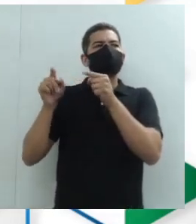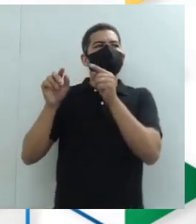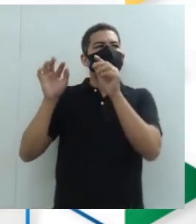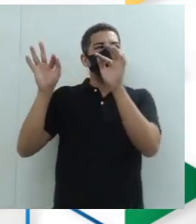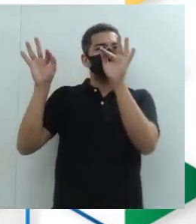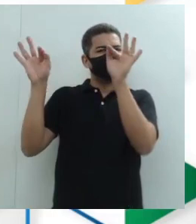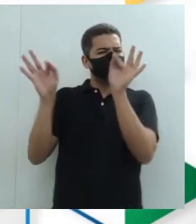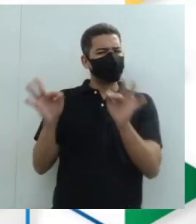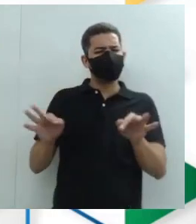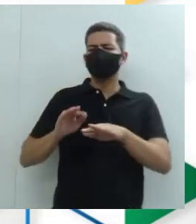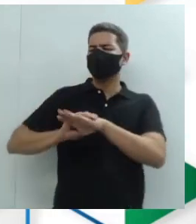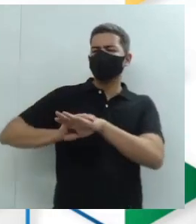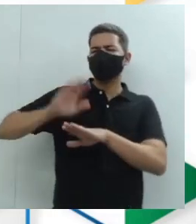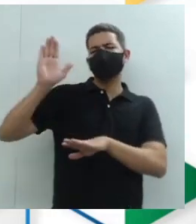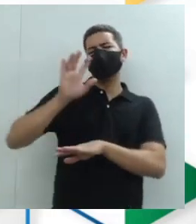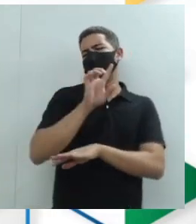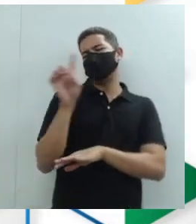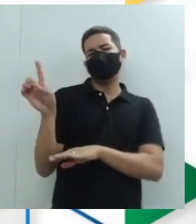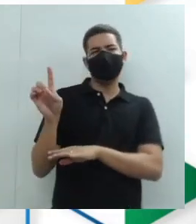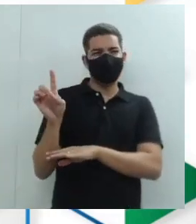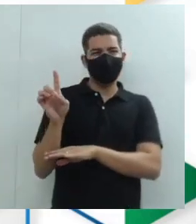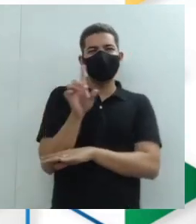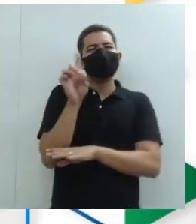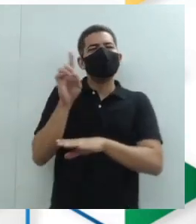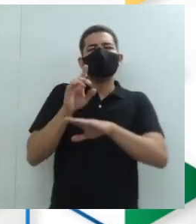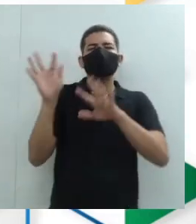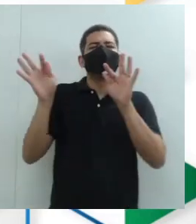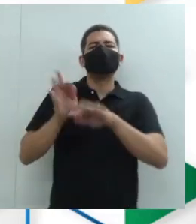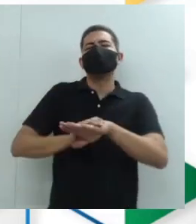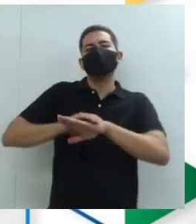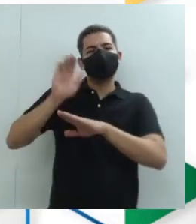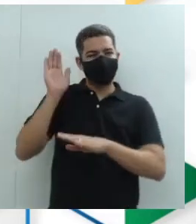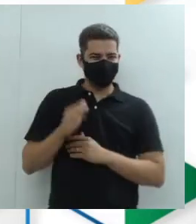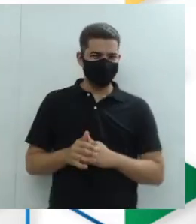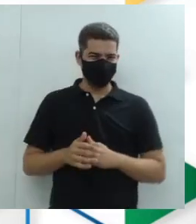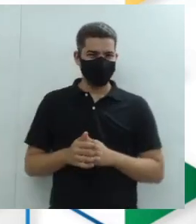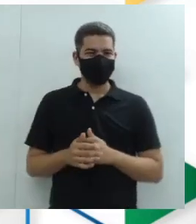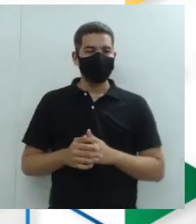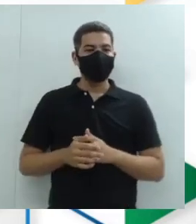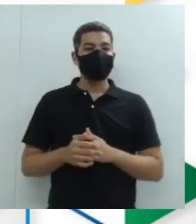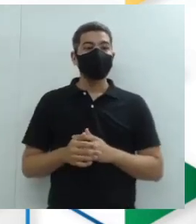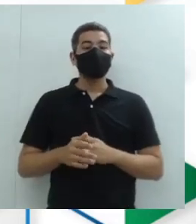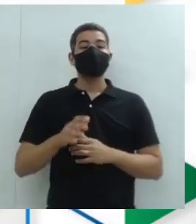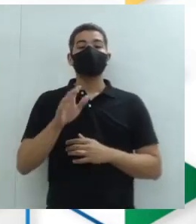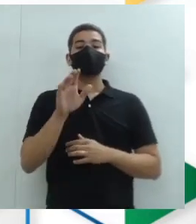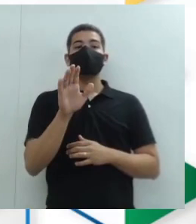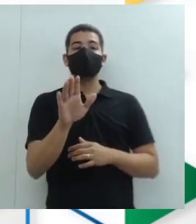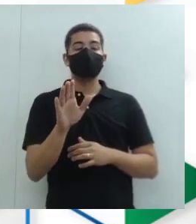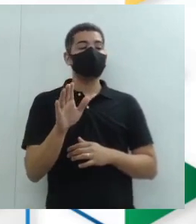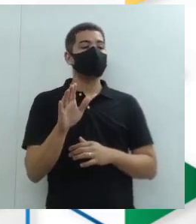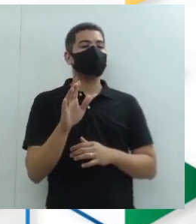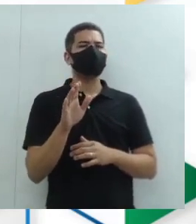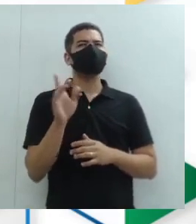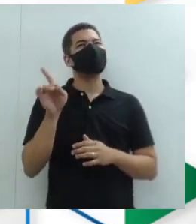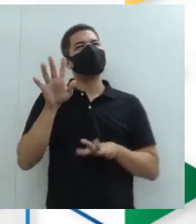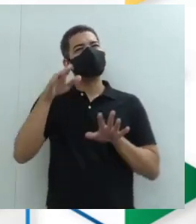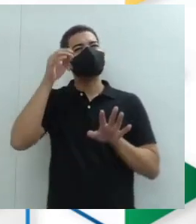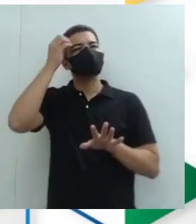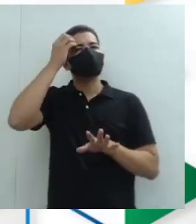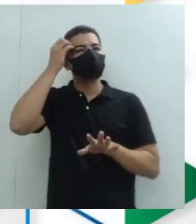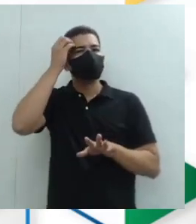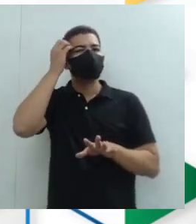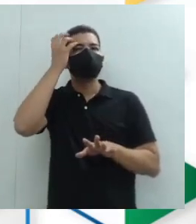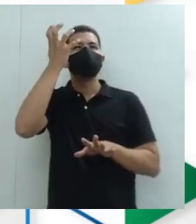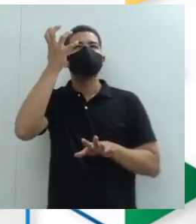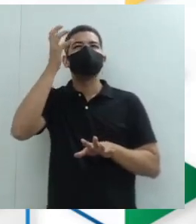casamento é porque é o dia mais feliz dela, deve ser um dia de uma boa realização, de um sonho, não é?